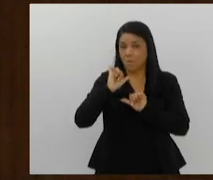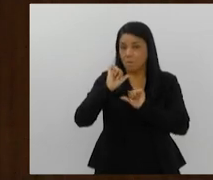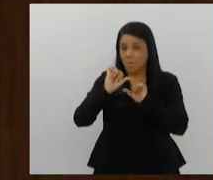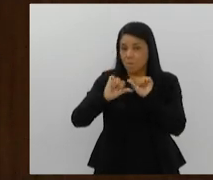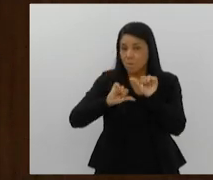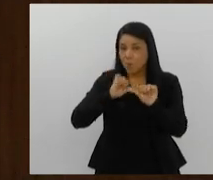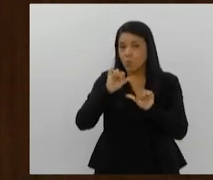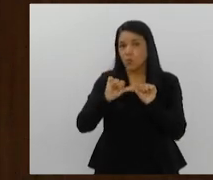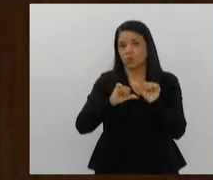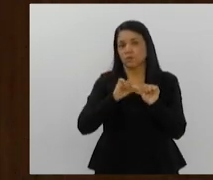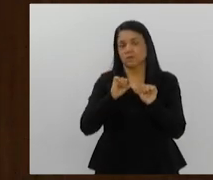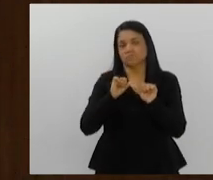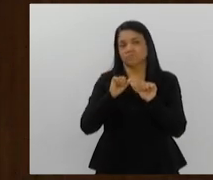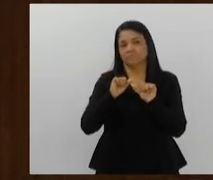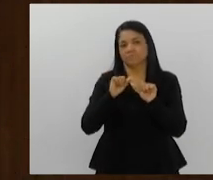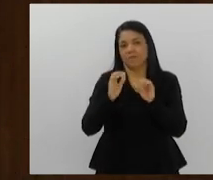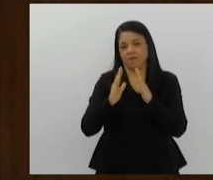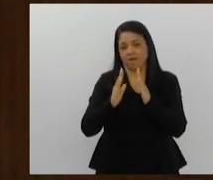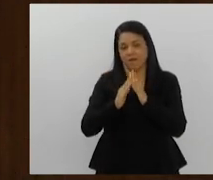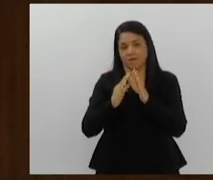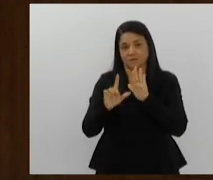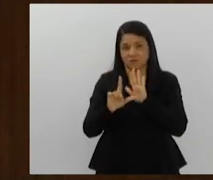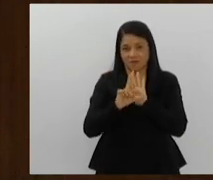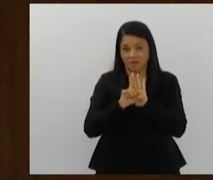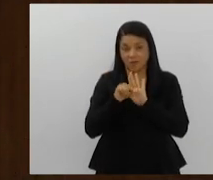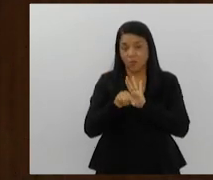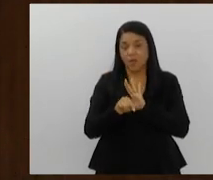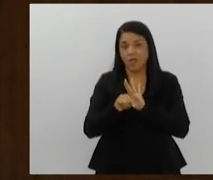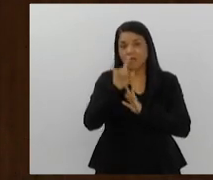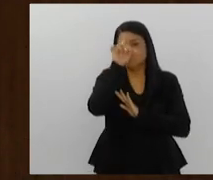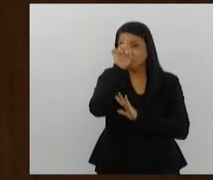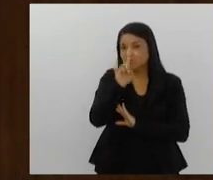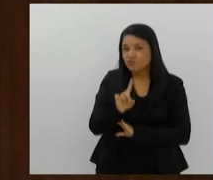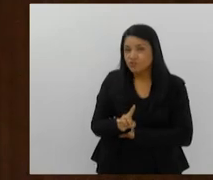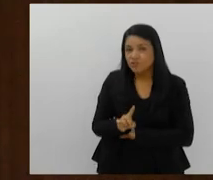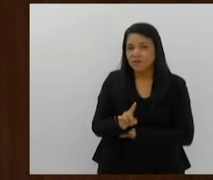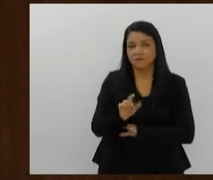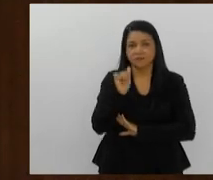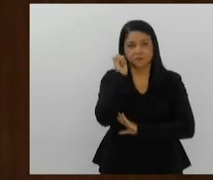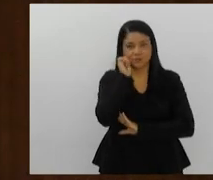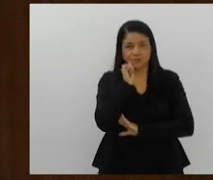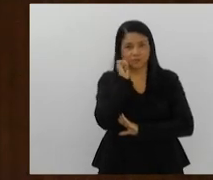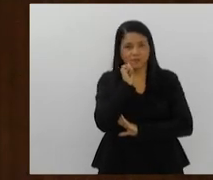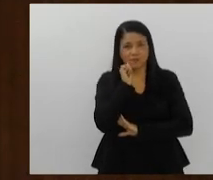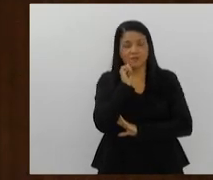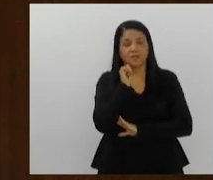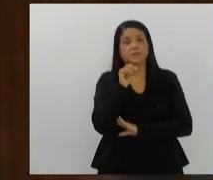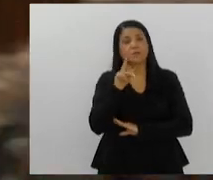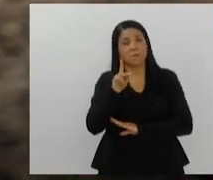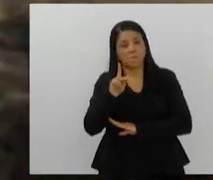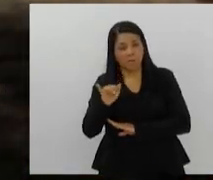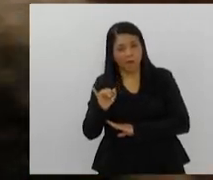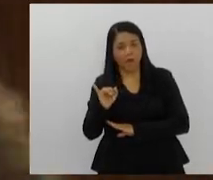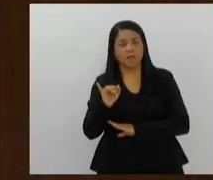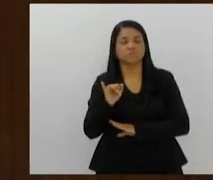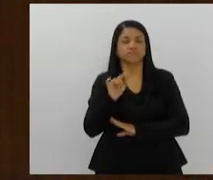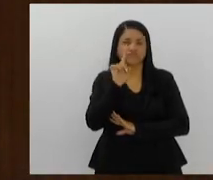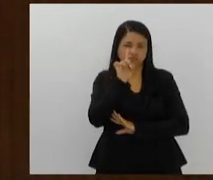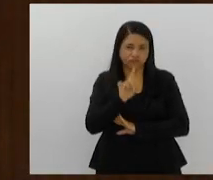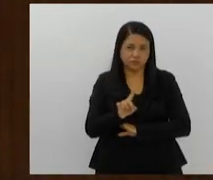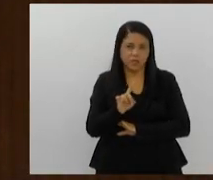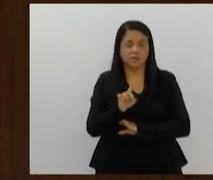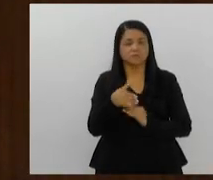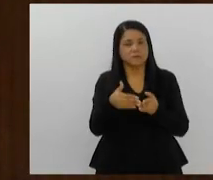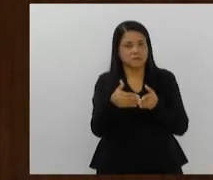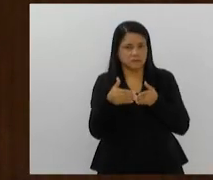Legislativa naquilo que é fundamental, que é o direito das mulheres e também a uma paternidade ativa para os seus